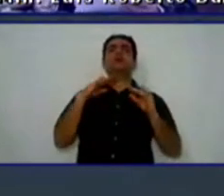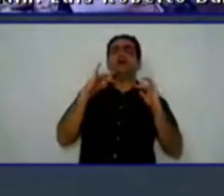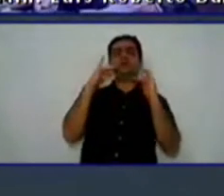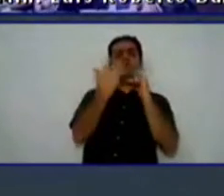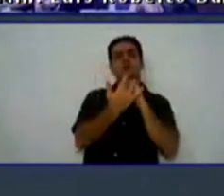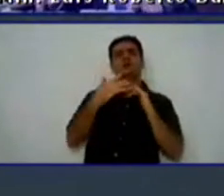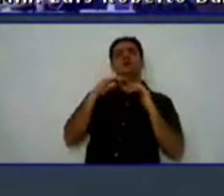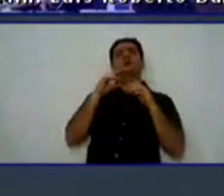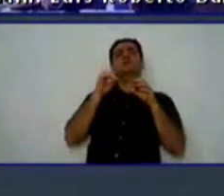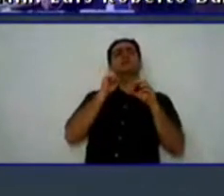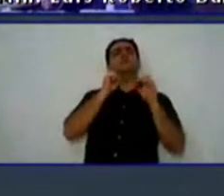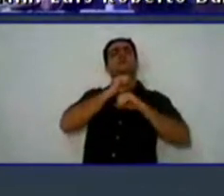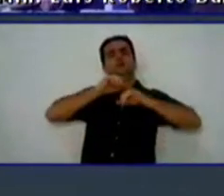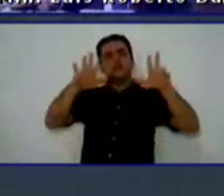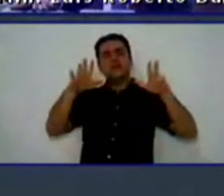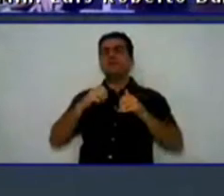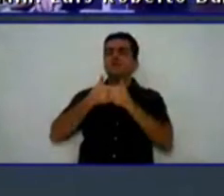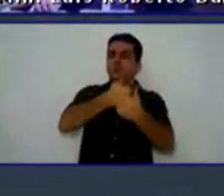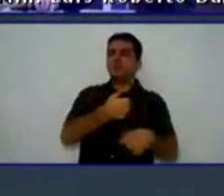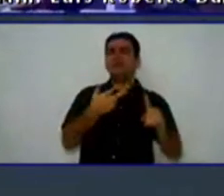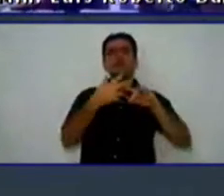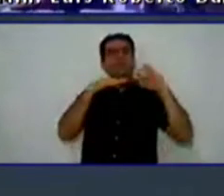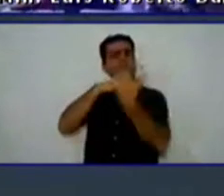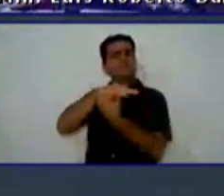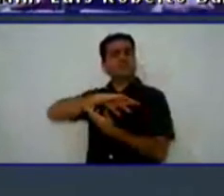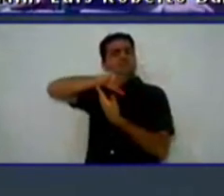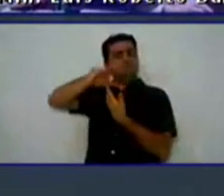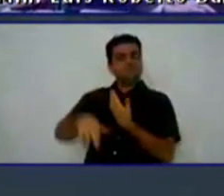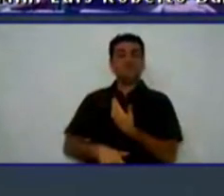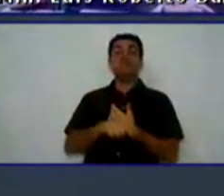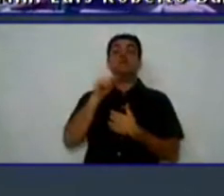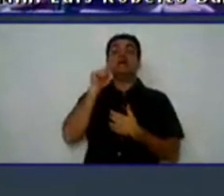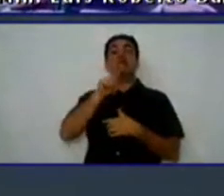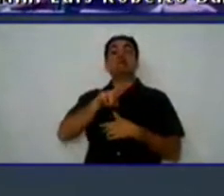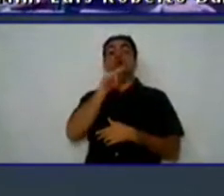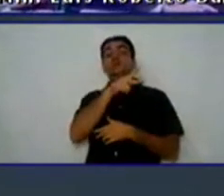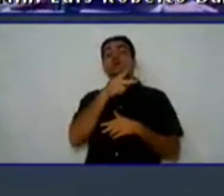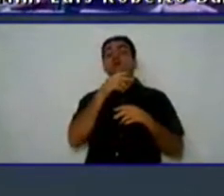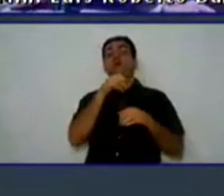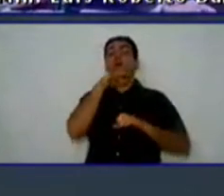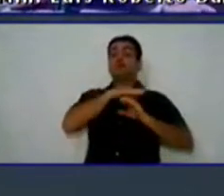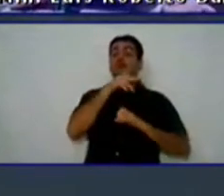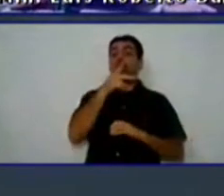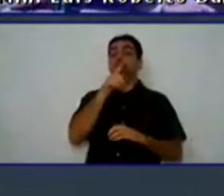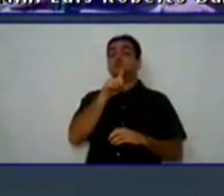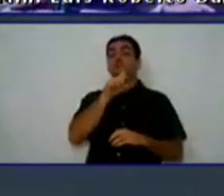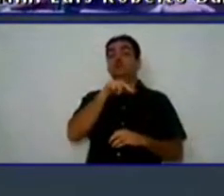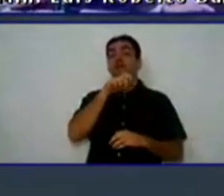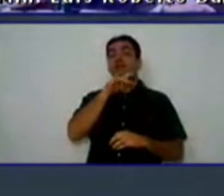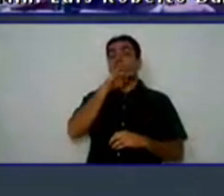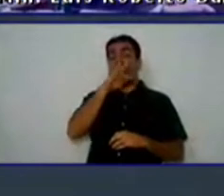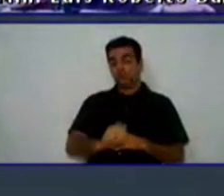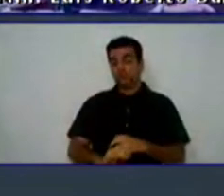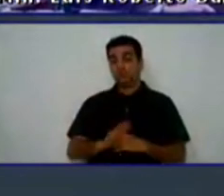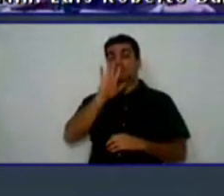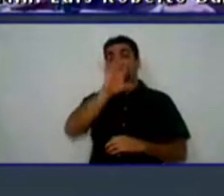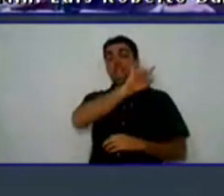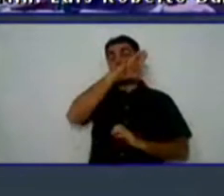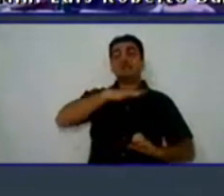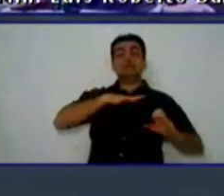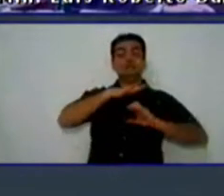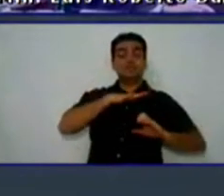elaboração, acompanhamentos, redes sociais, as pessoas estavam envolvidas nesse trabalho. Ocorre que essas empresas,